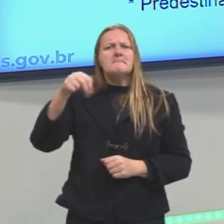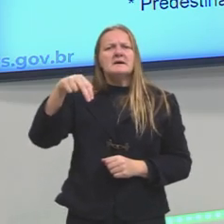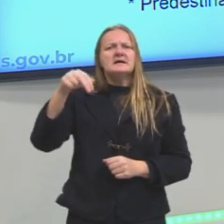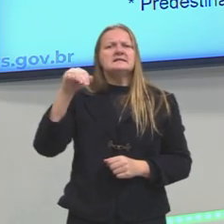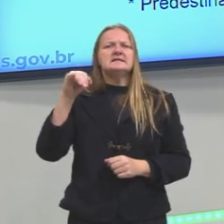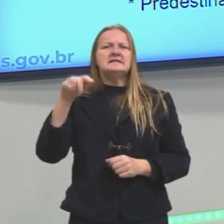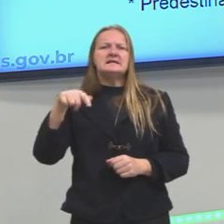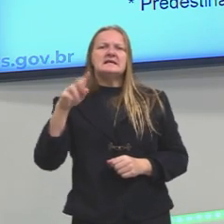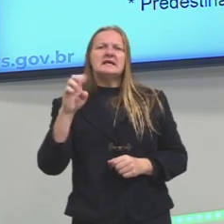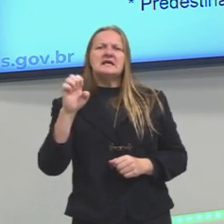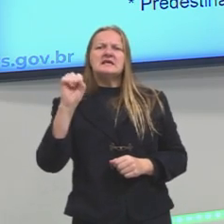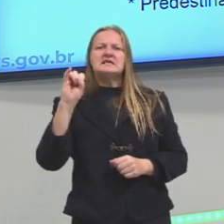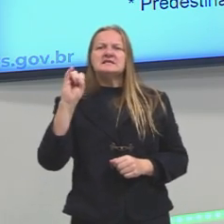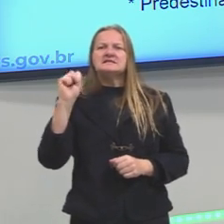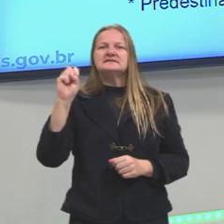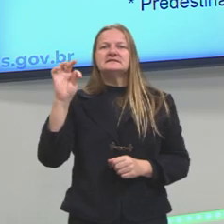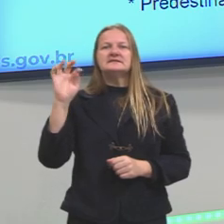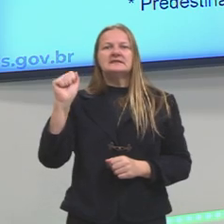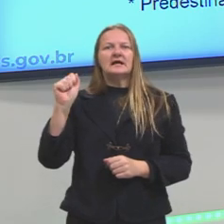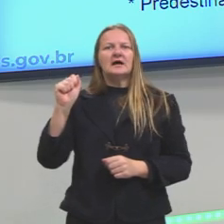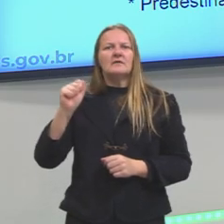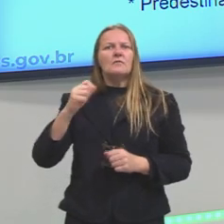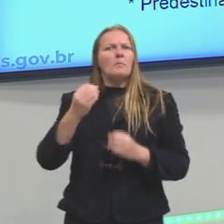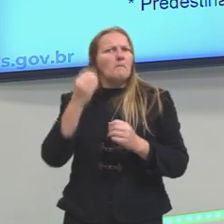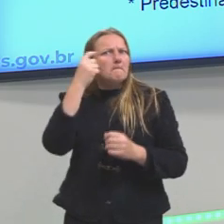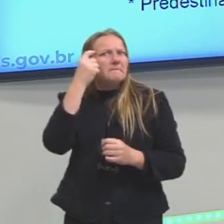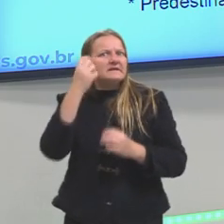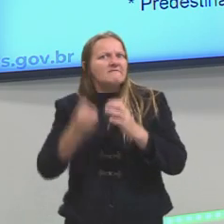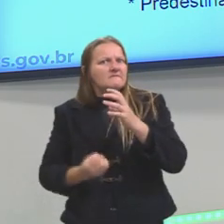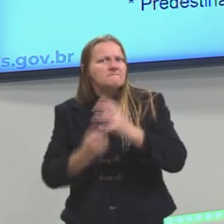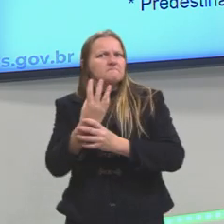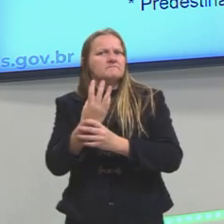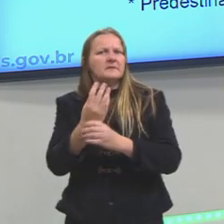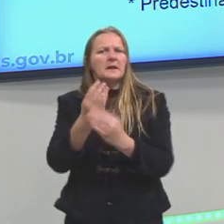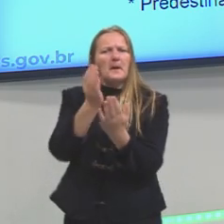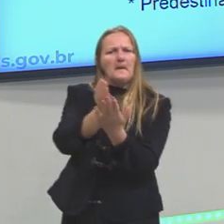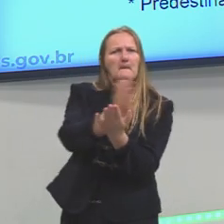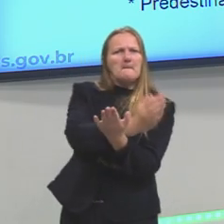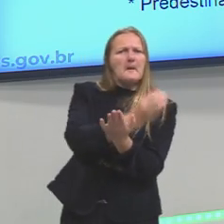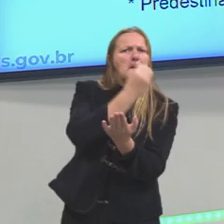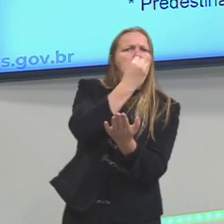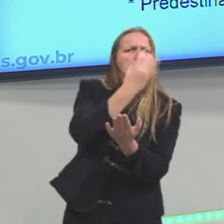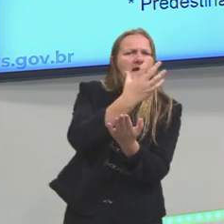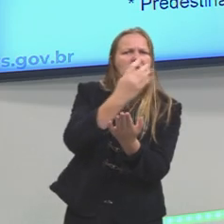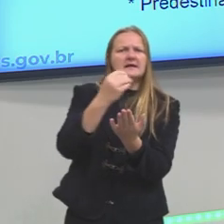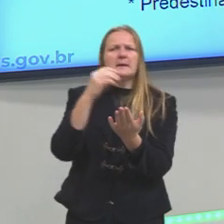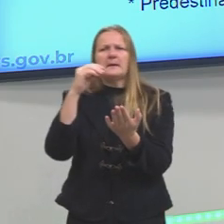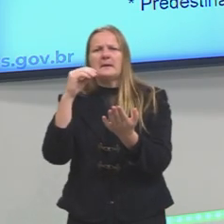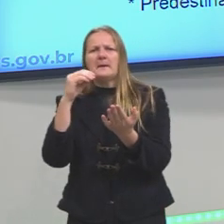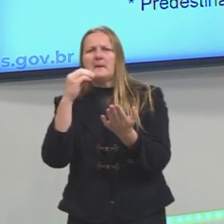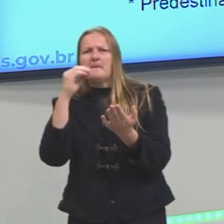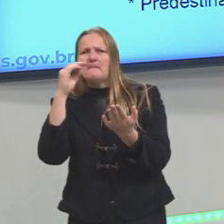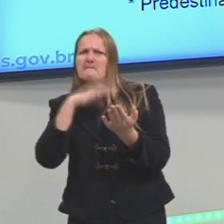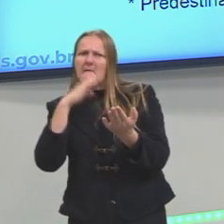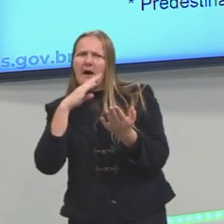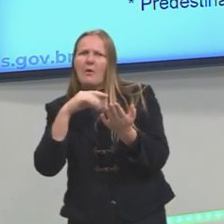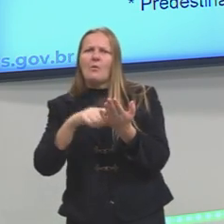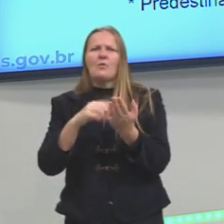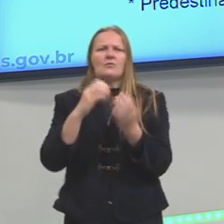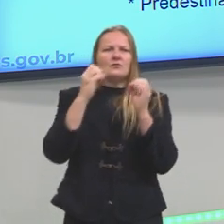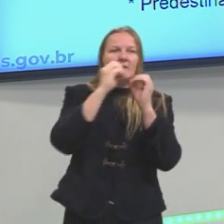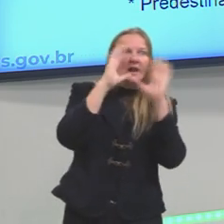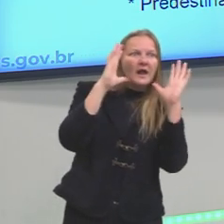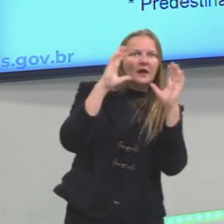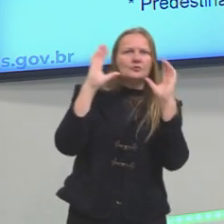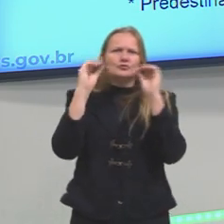que é maniqueísmo acreditava que a origem do mundo vinha do esse dualismo é claro escuro bem mal e capital